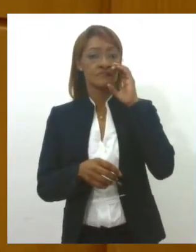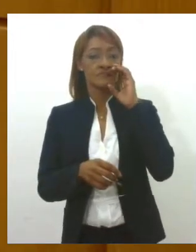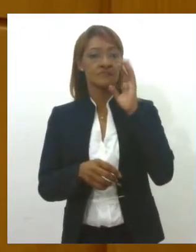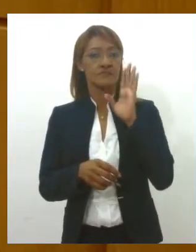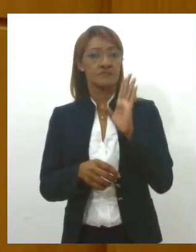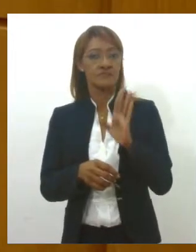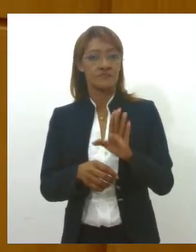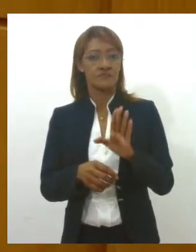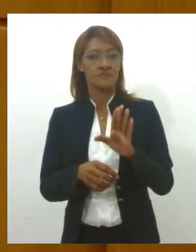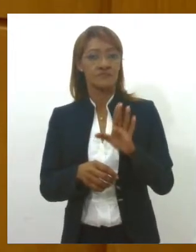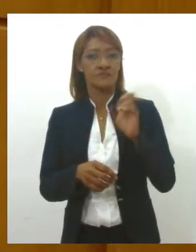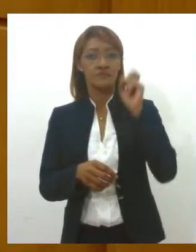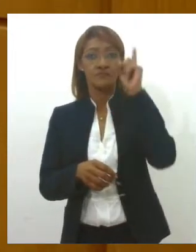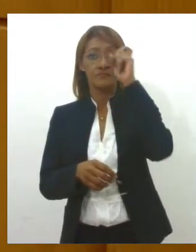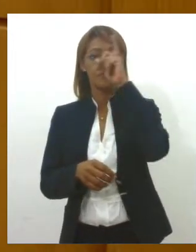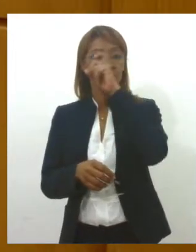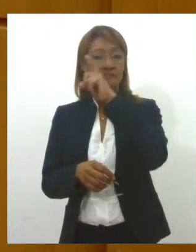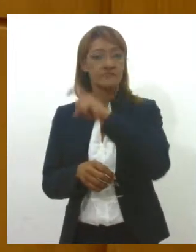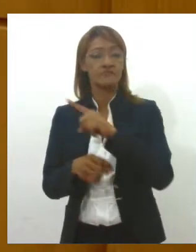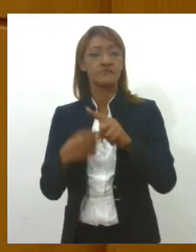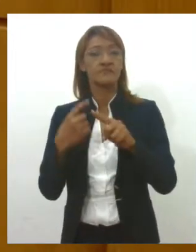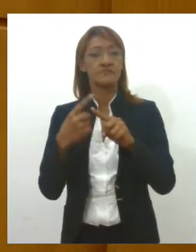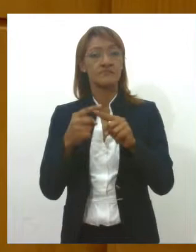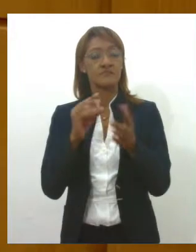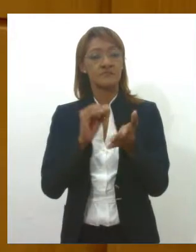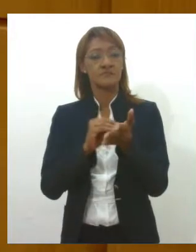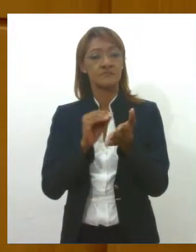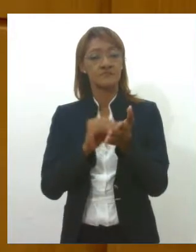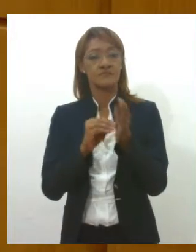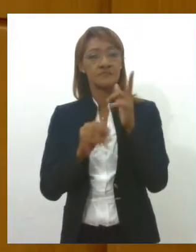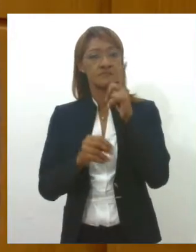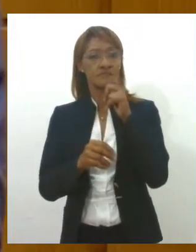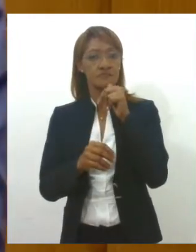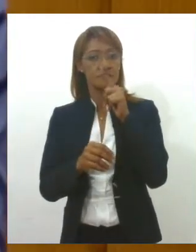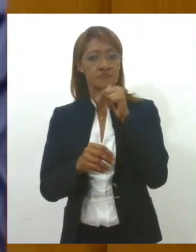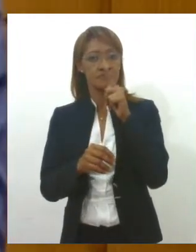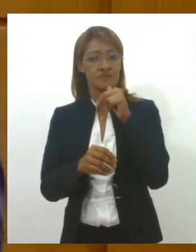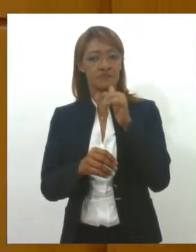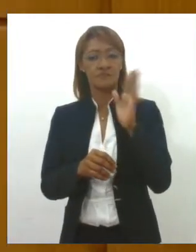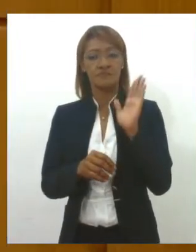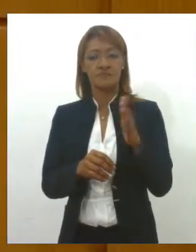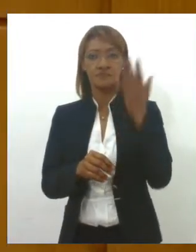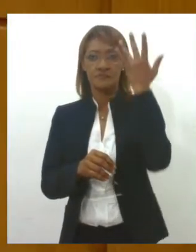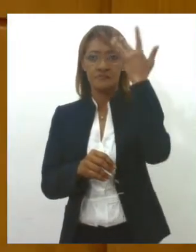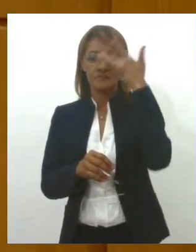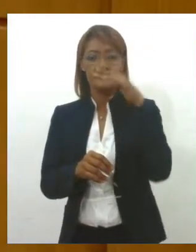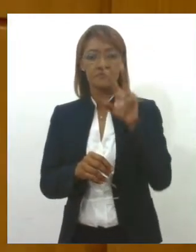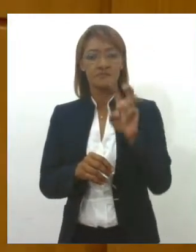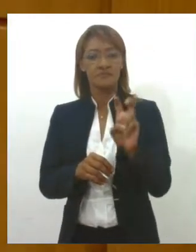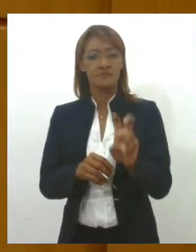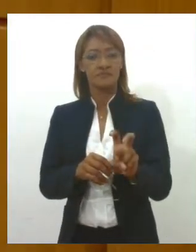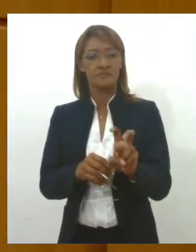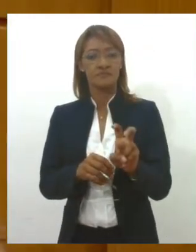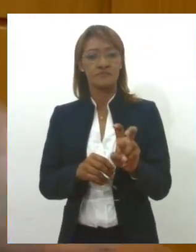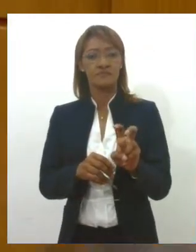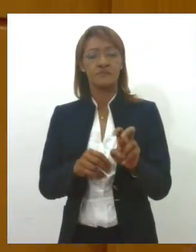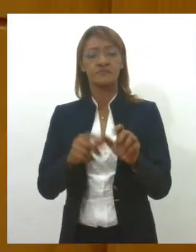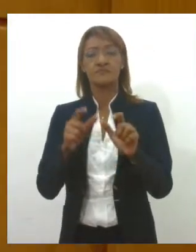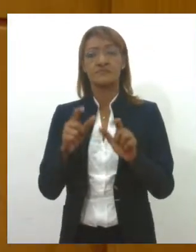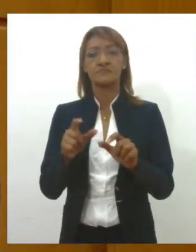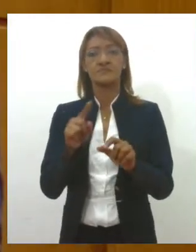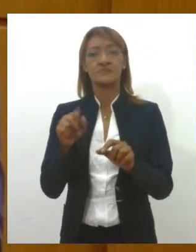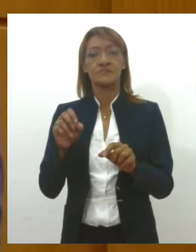dificuldade com relação a essa questão de água algo em torno inclusive de 5 dias recebemos reclamações ali da região do Novo Horizonte